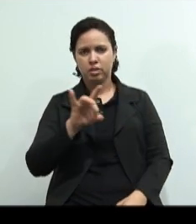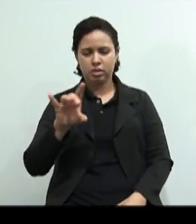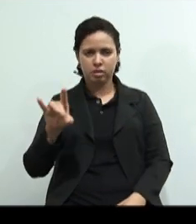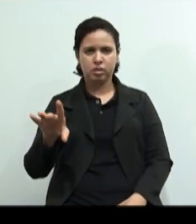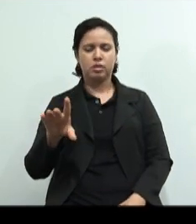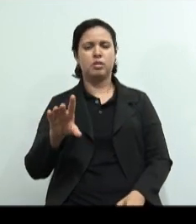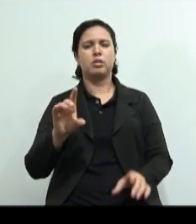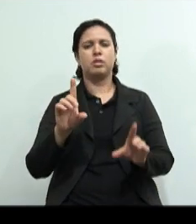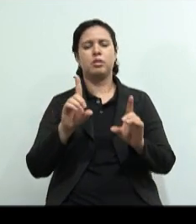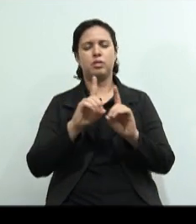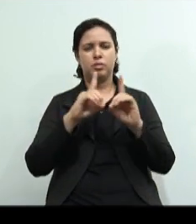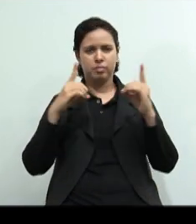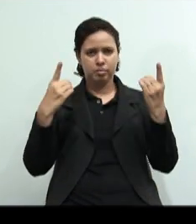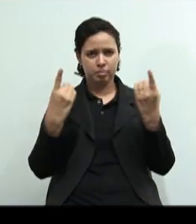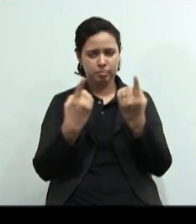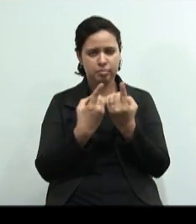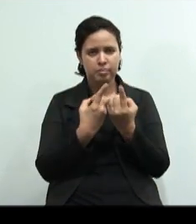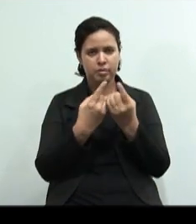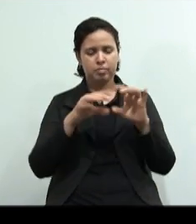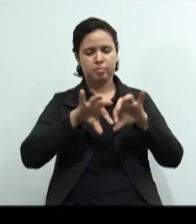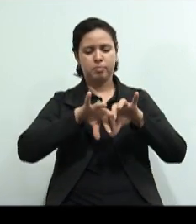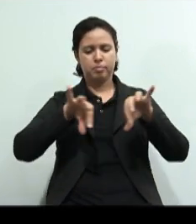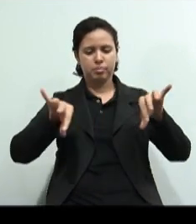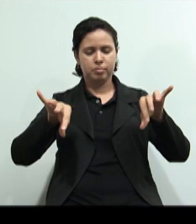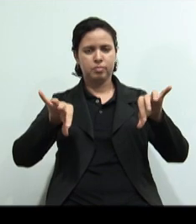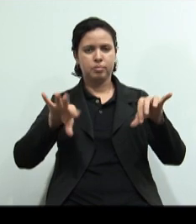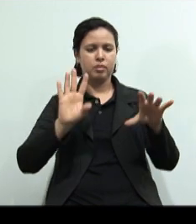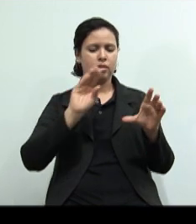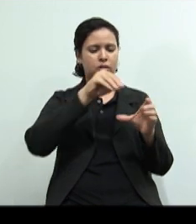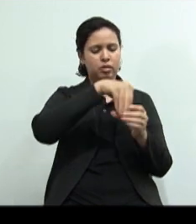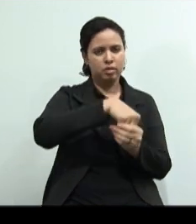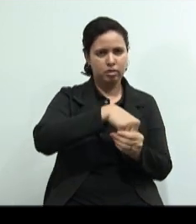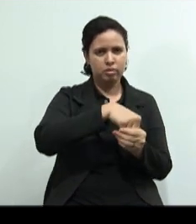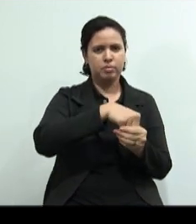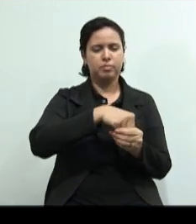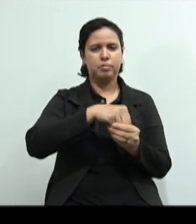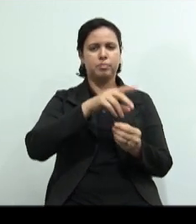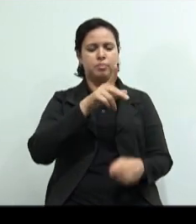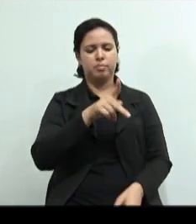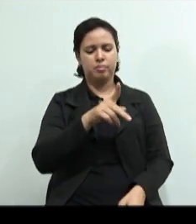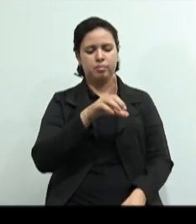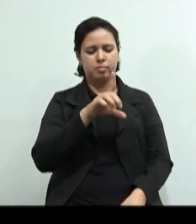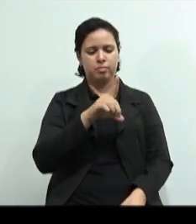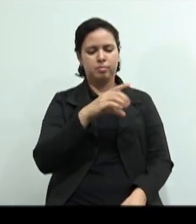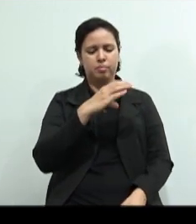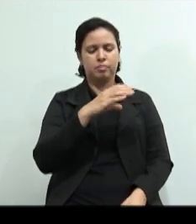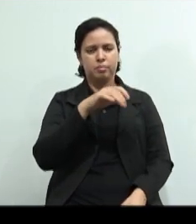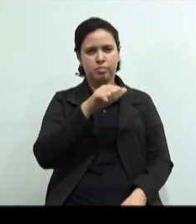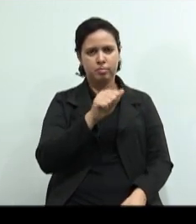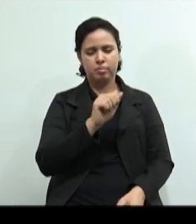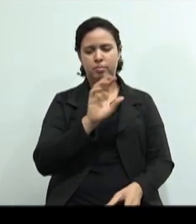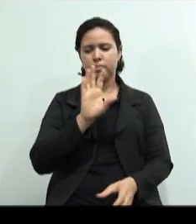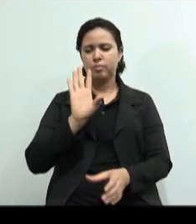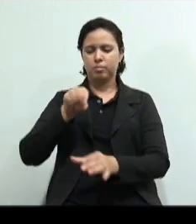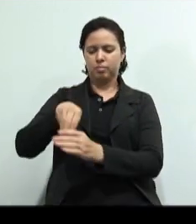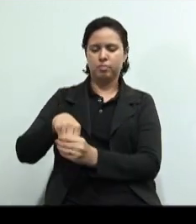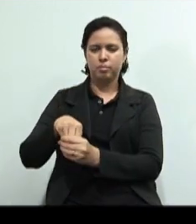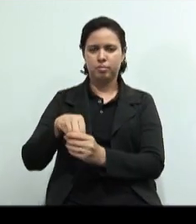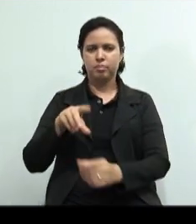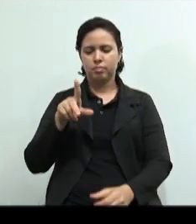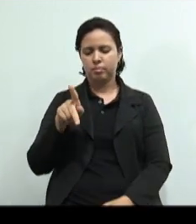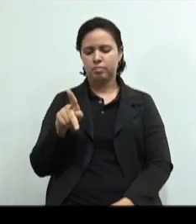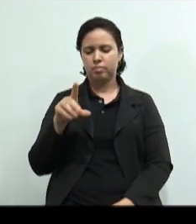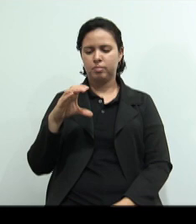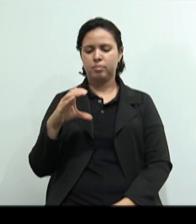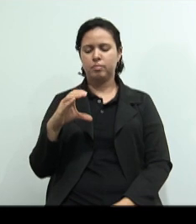pode separadamente incluir o PDCA nas suas ações. Para cada problema que surgir, você pode